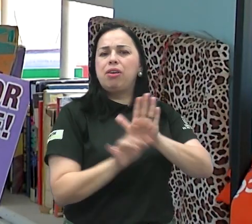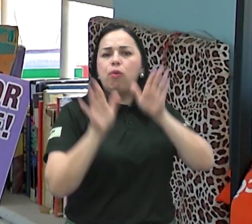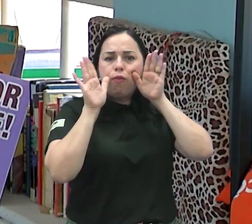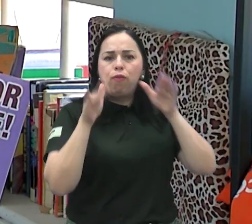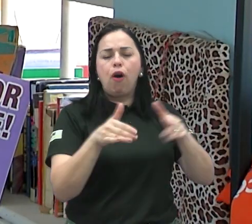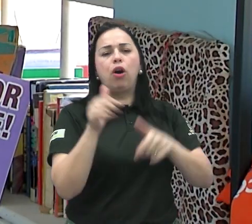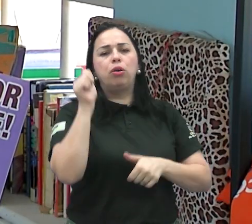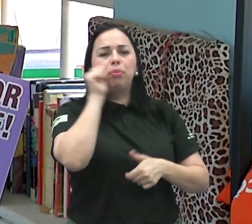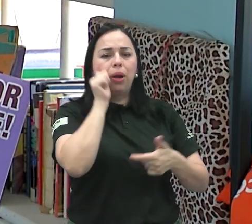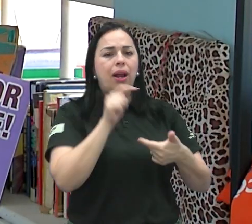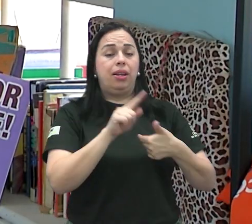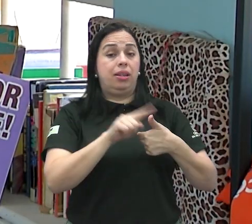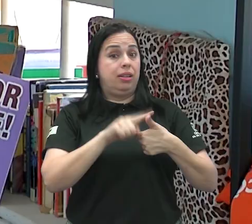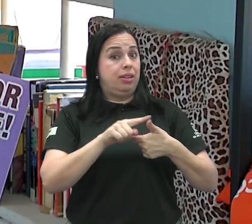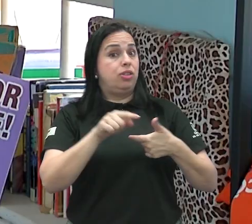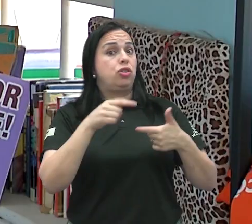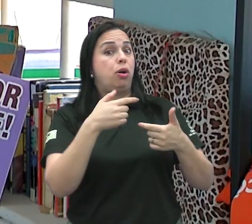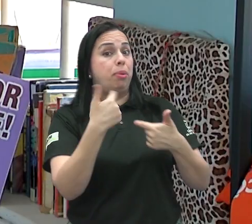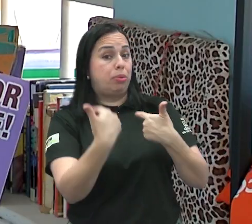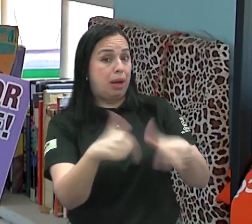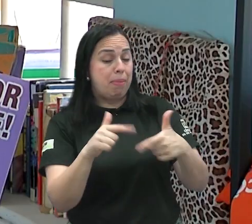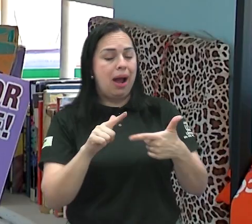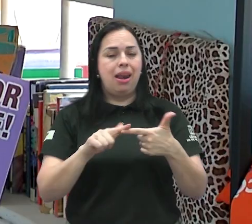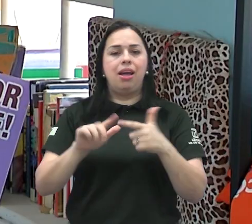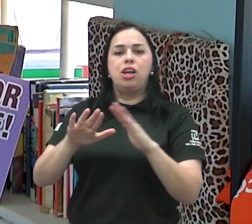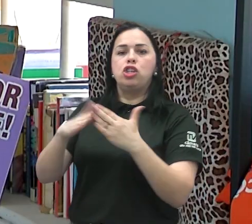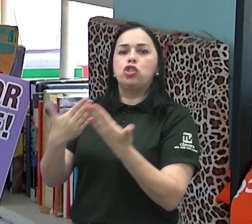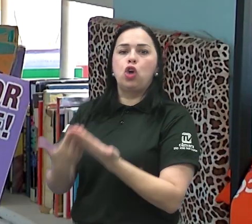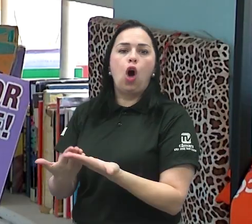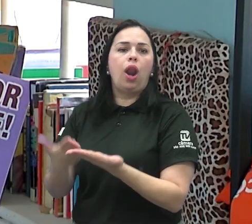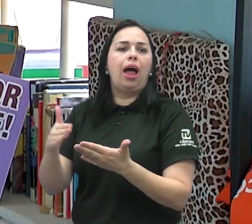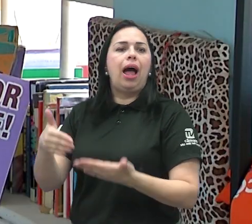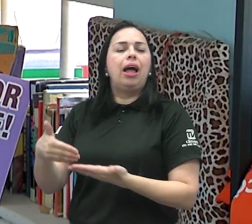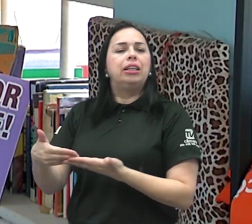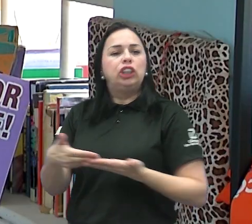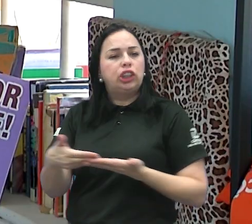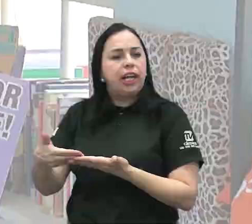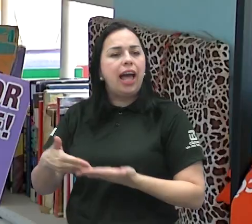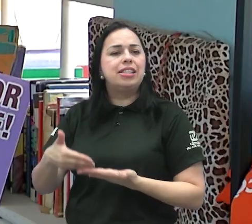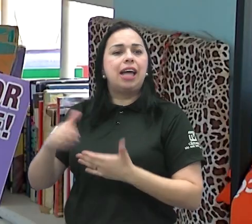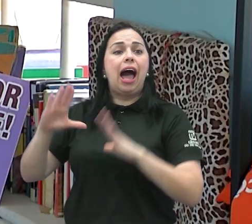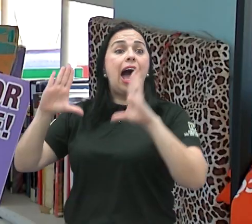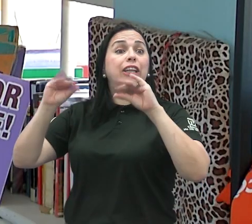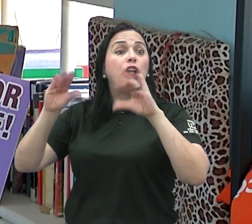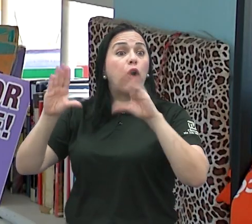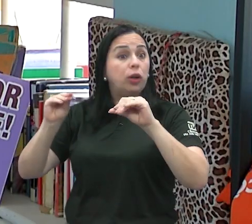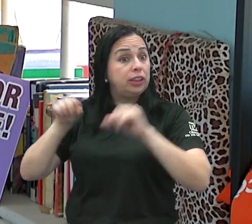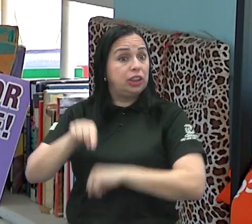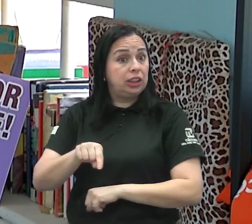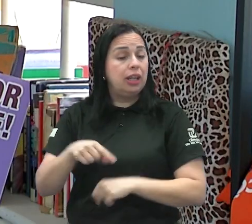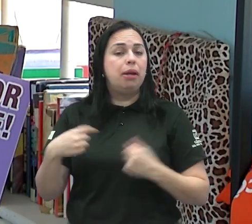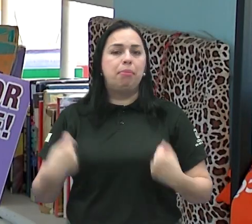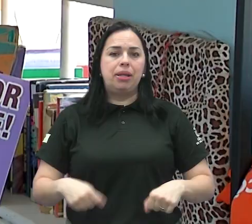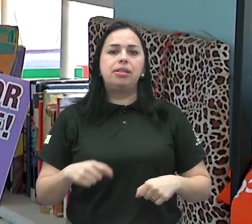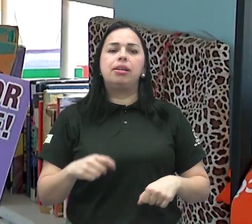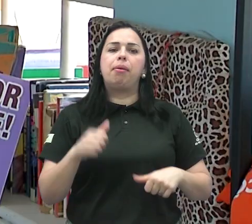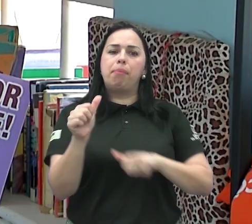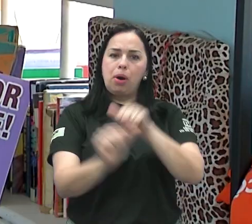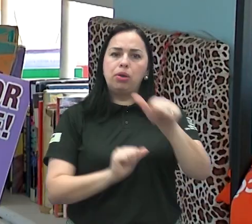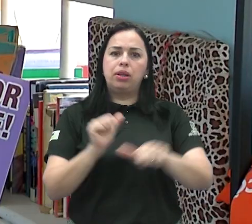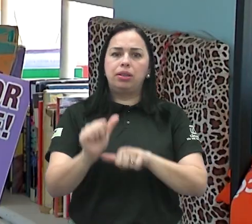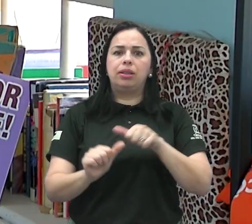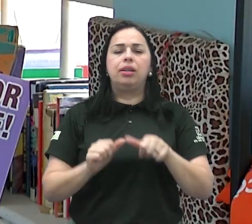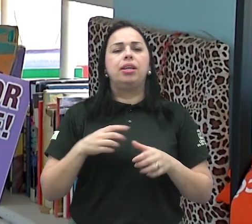Mulheres, onde a gente precisa discutir empregabilidade, creche no período noturno. São pequenas revoluções, mas são